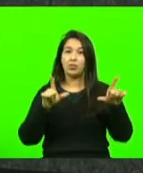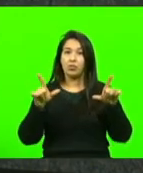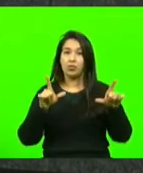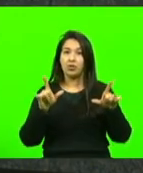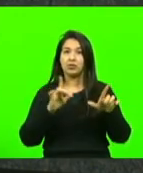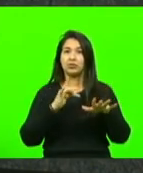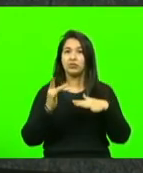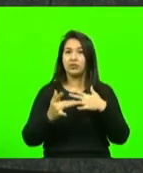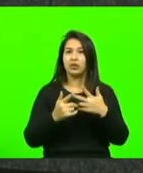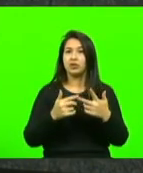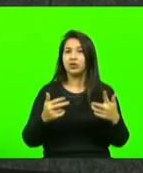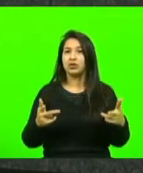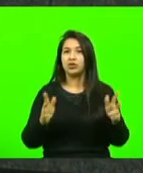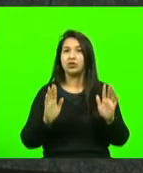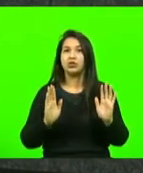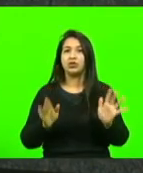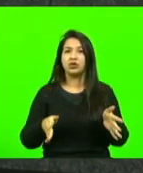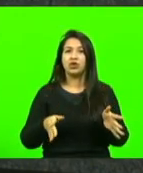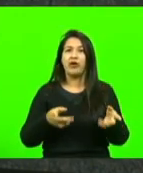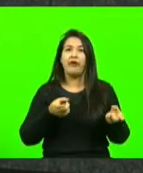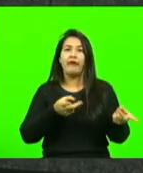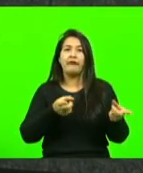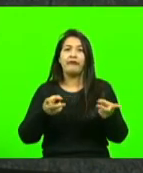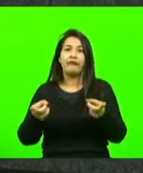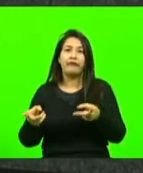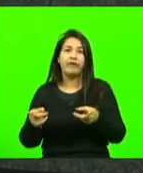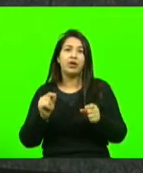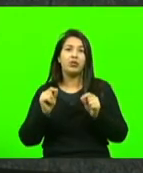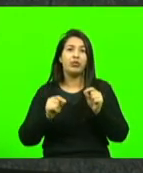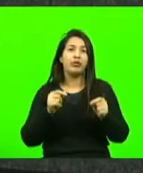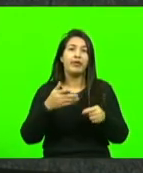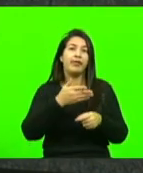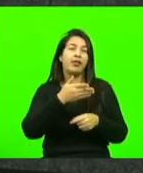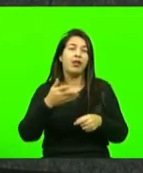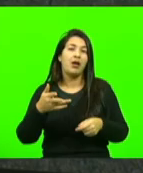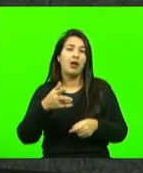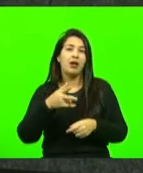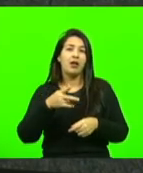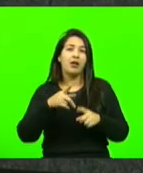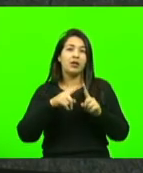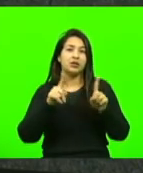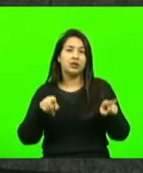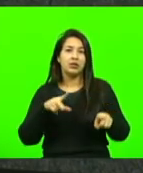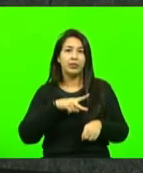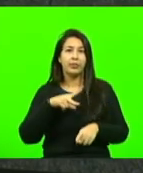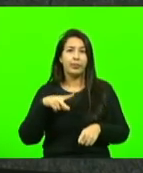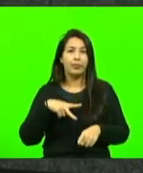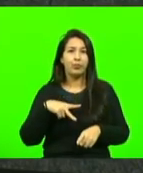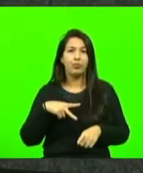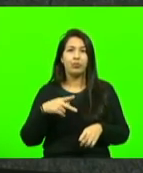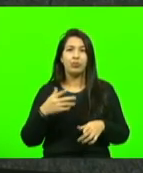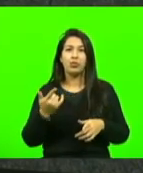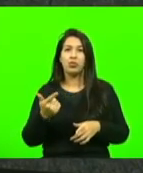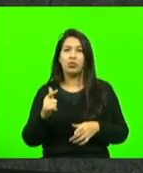sentido de vender a ideia de que o serviço público não funciona e pelo contrário é o único que funciona né